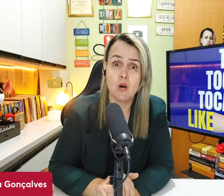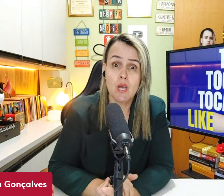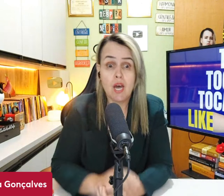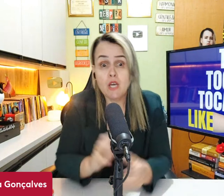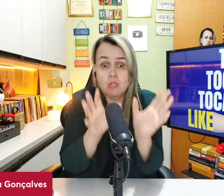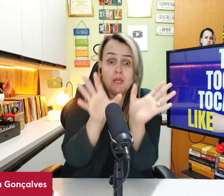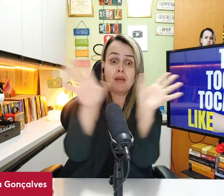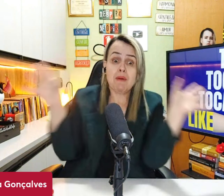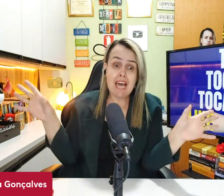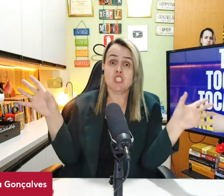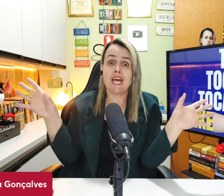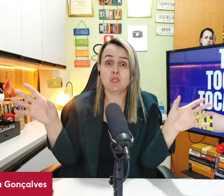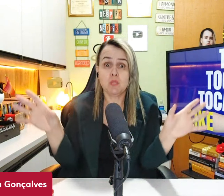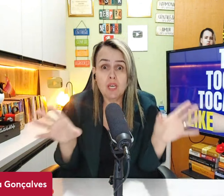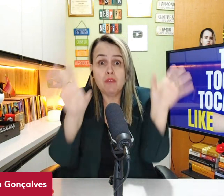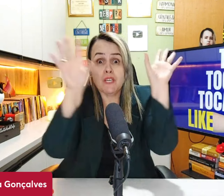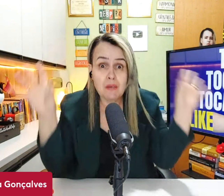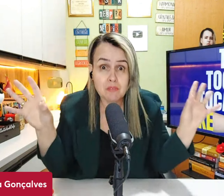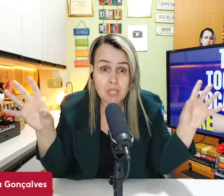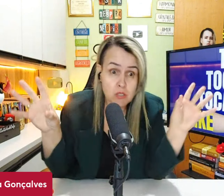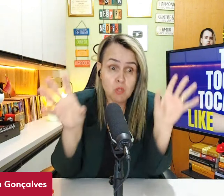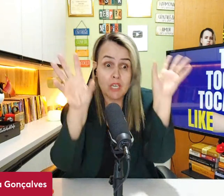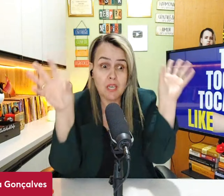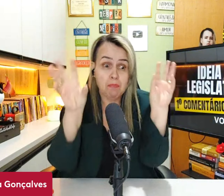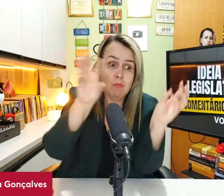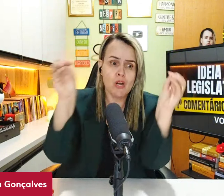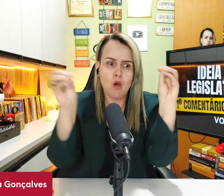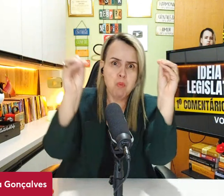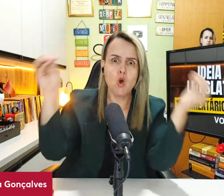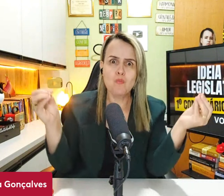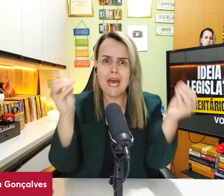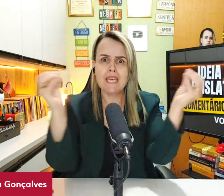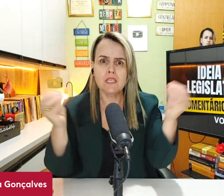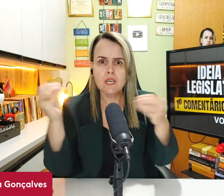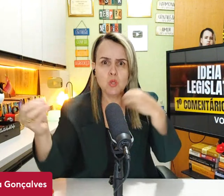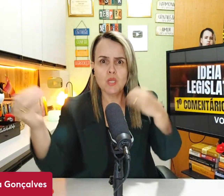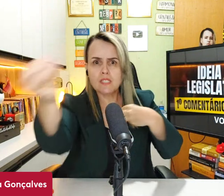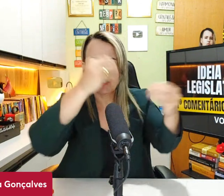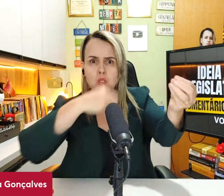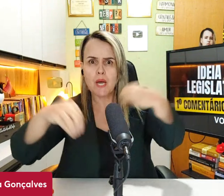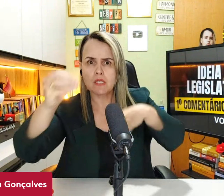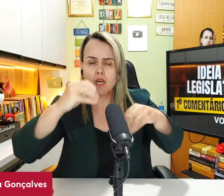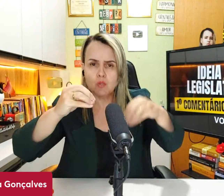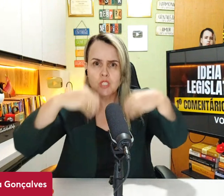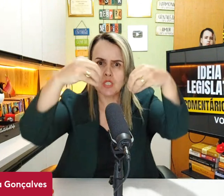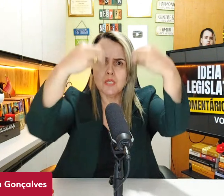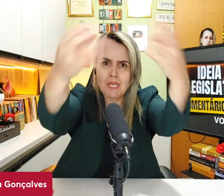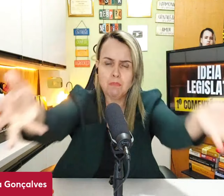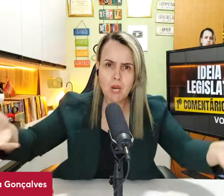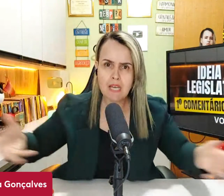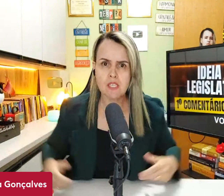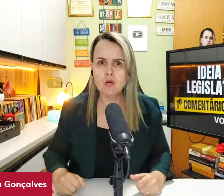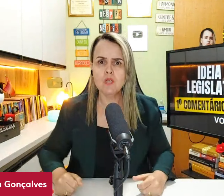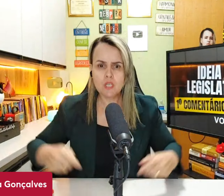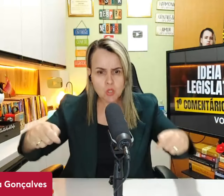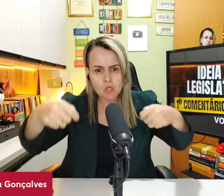barçal aí o Trein tá rachado aí fica eles vão ter que aprimorar um pouco mais toda essa situação de de